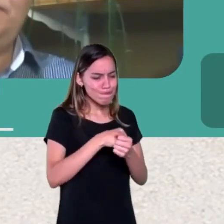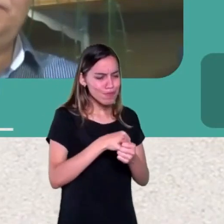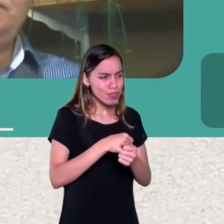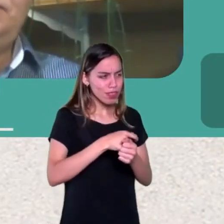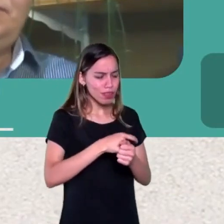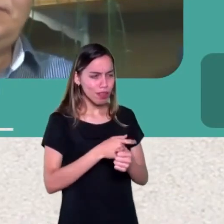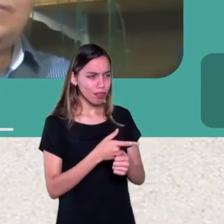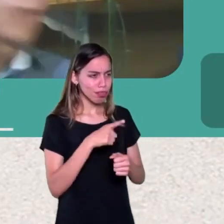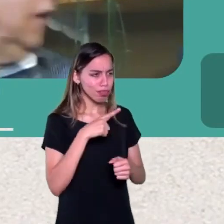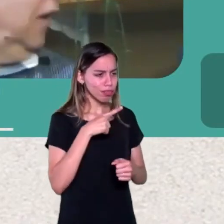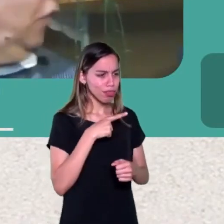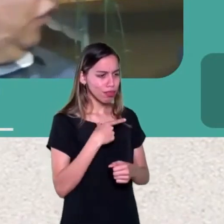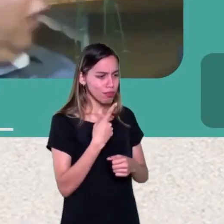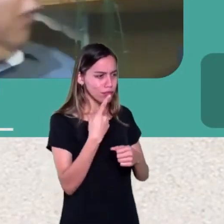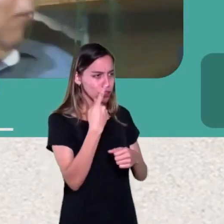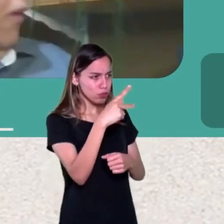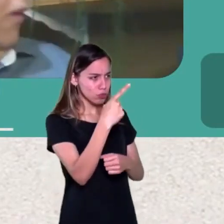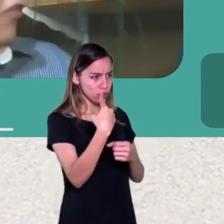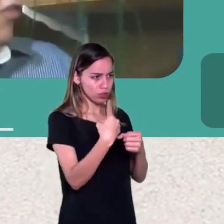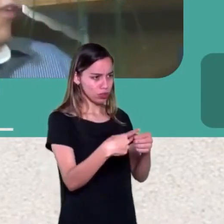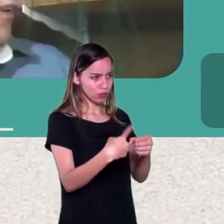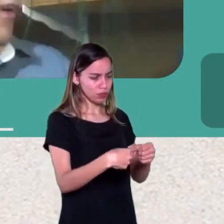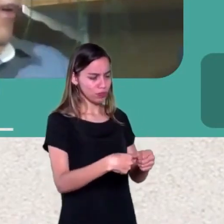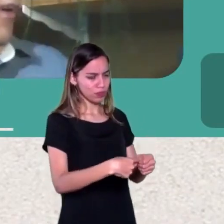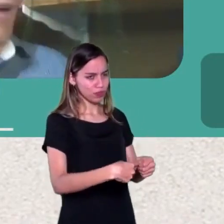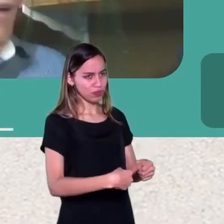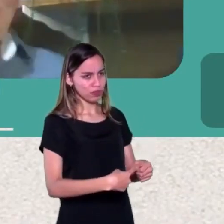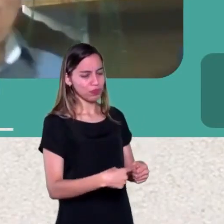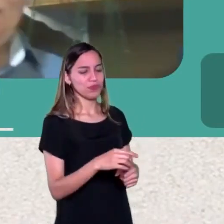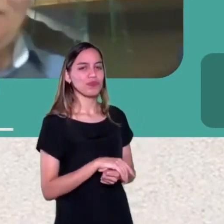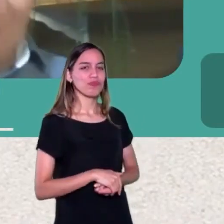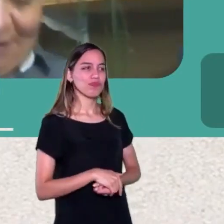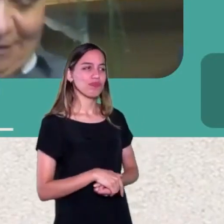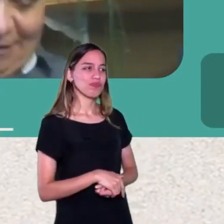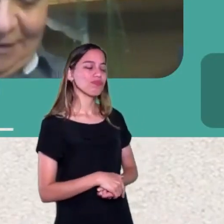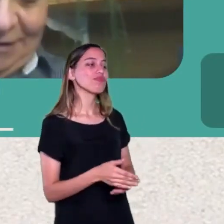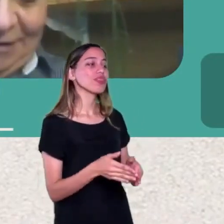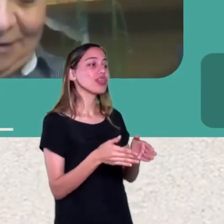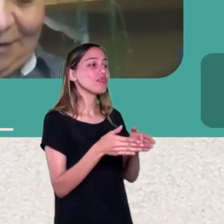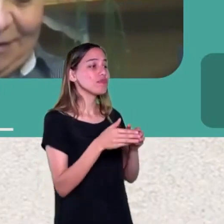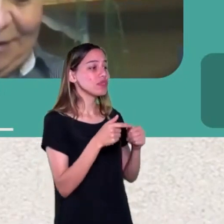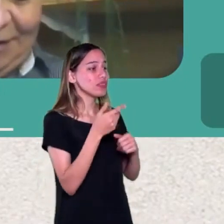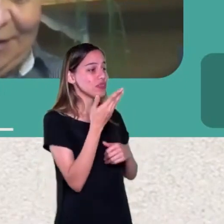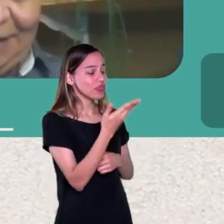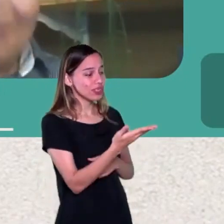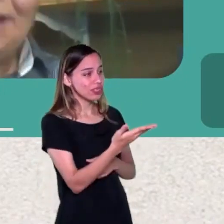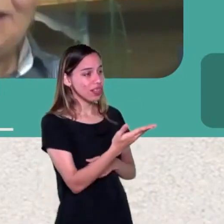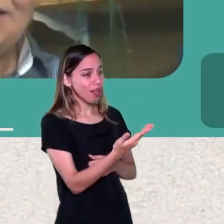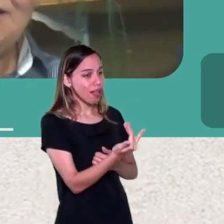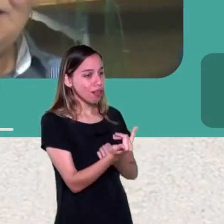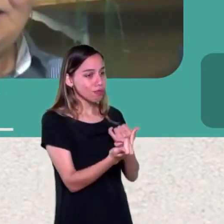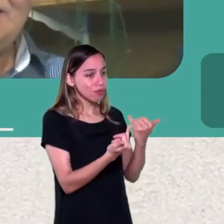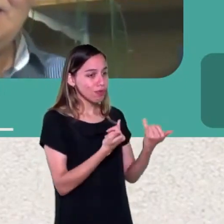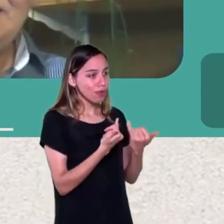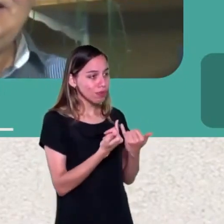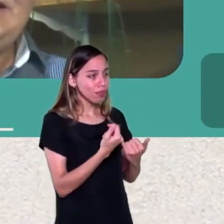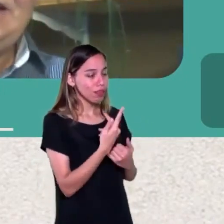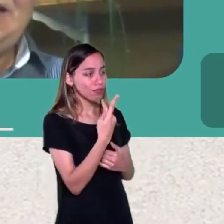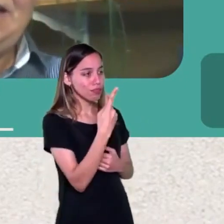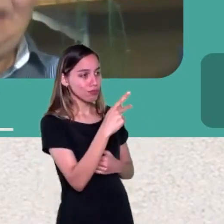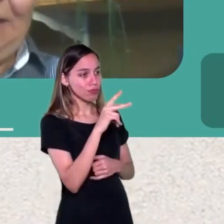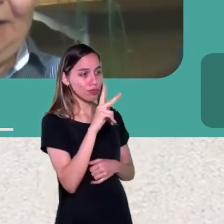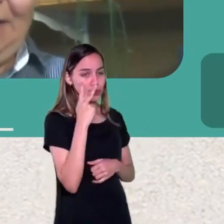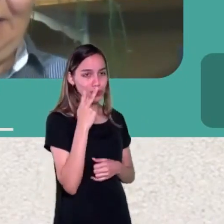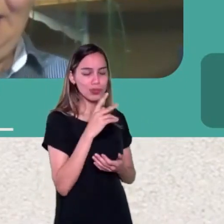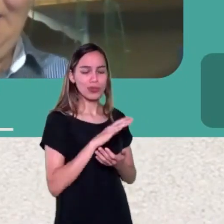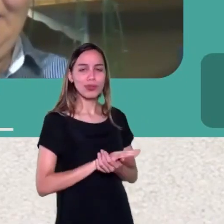da sua cidade. Então, eu quero te pedir, Exatamente. Uhum. eu quero pedir para você começar falando isso.